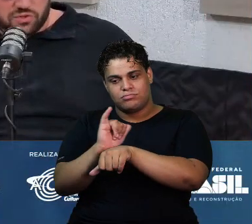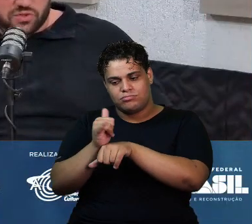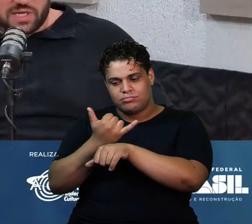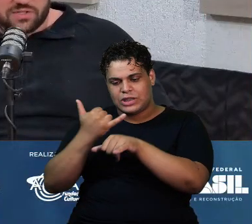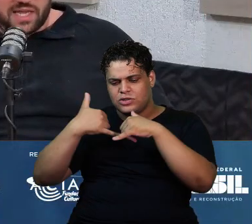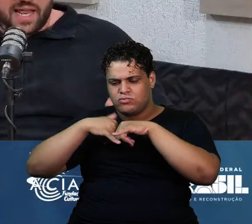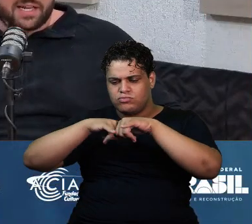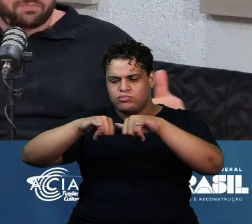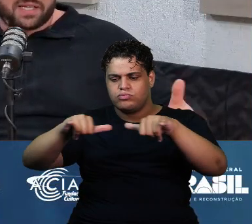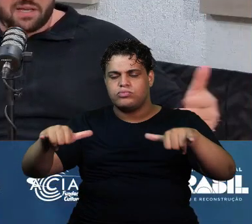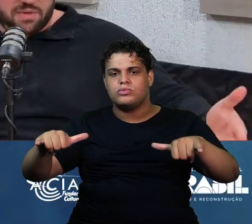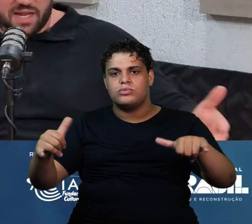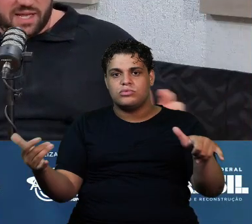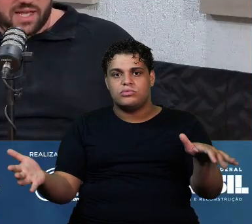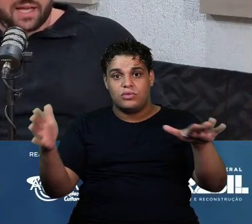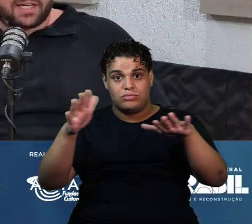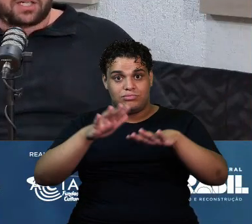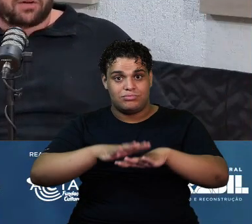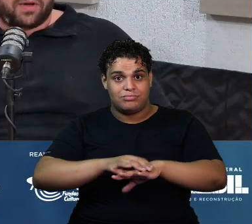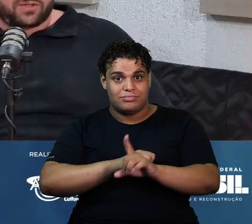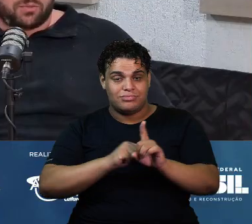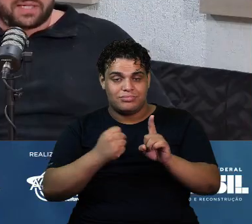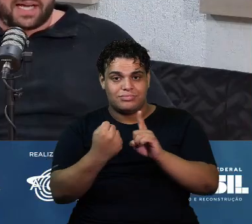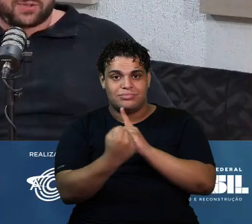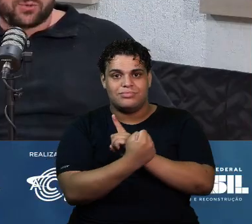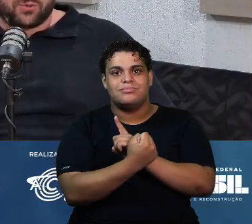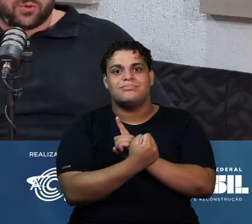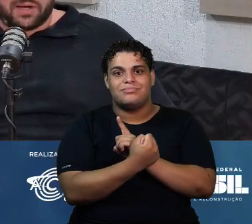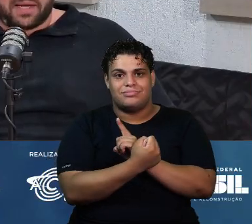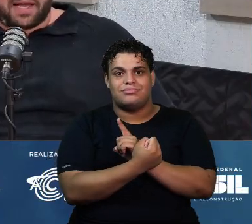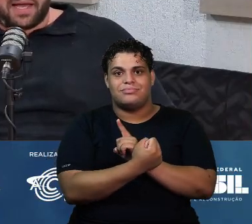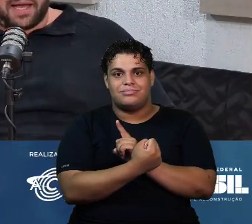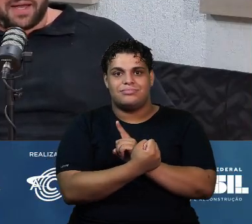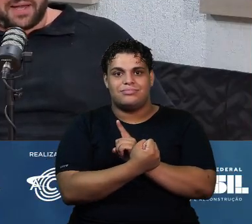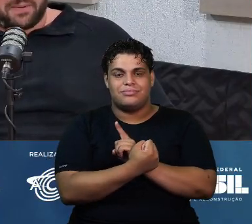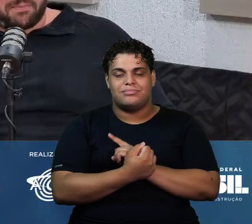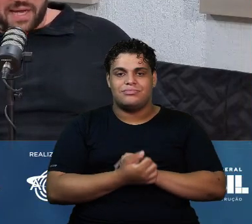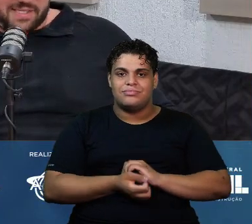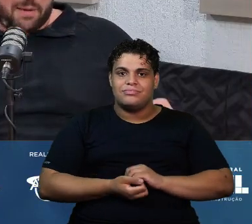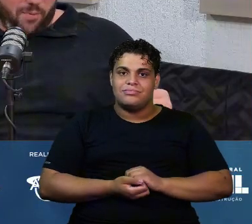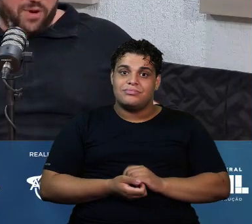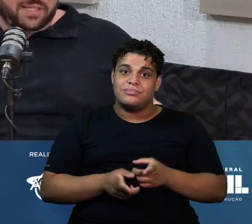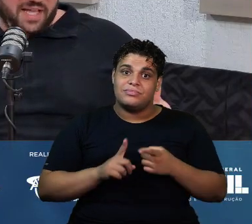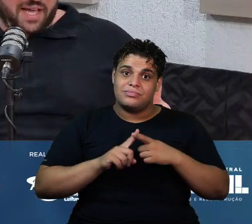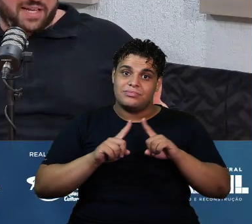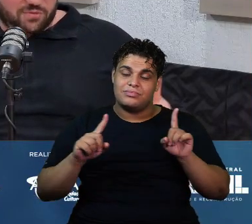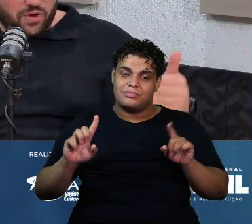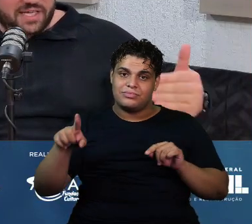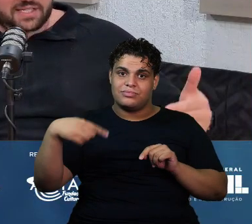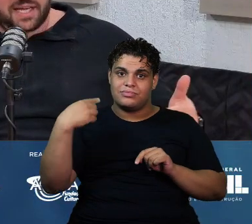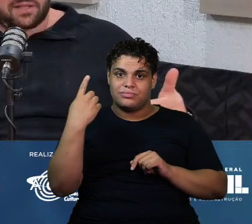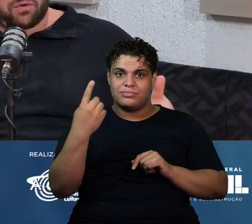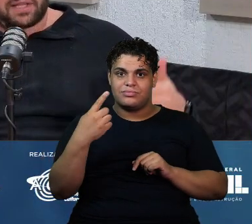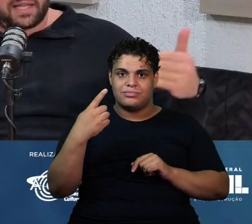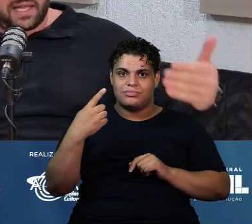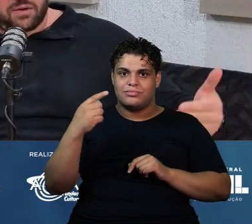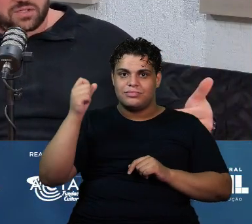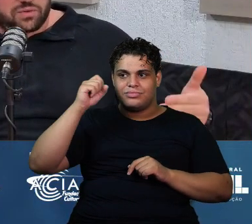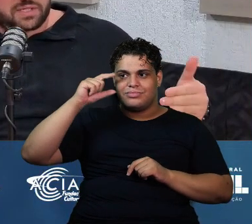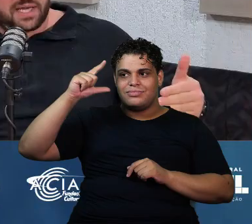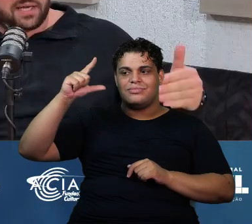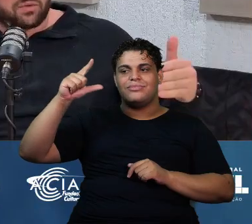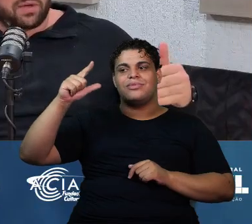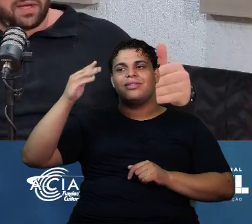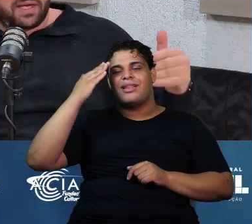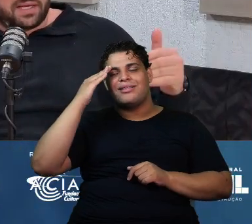aquática, de inclusão social, sem nem eles perceberem que a gente está falando sobre esse assunto. Mas depois, né, eles vão crescendo, vão entendendo